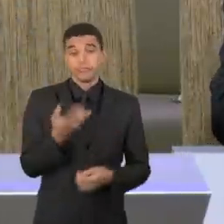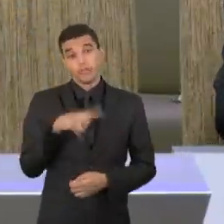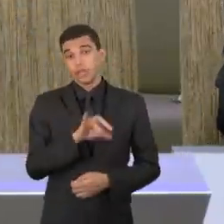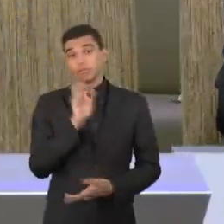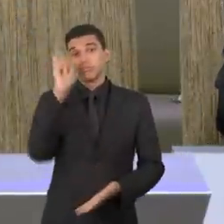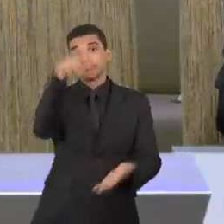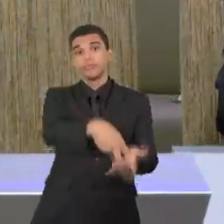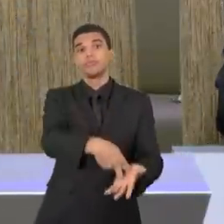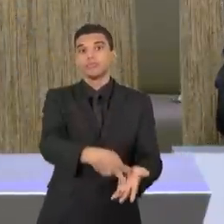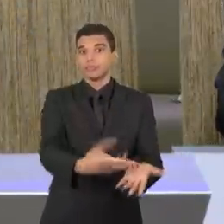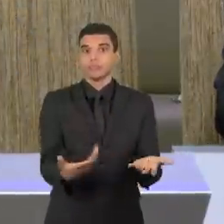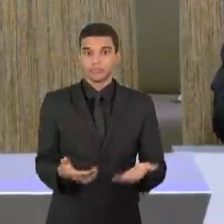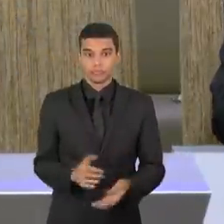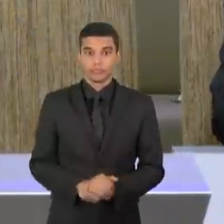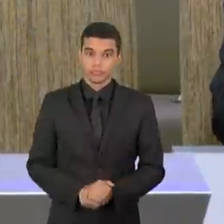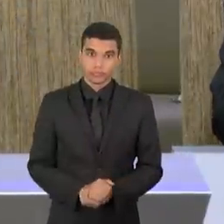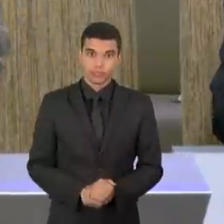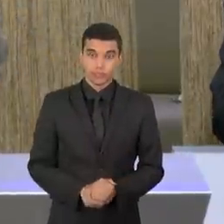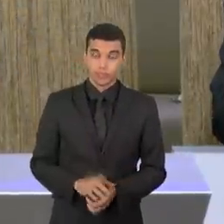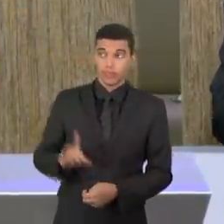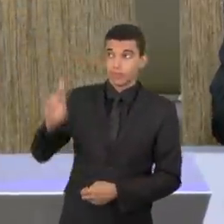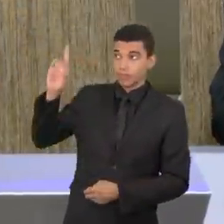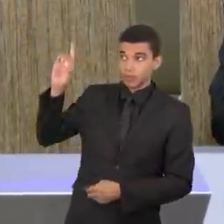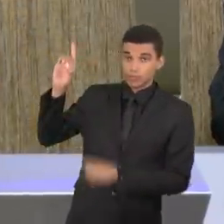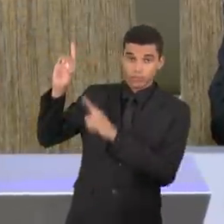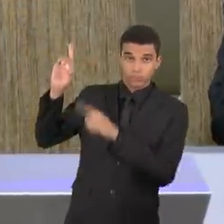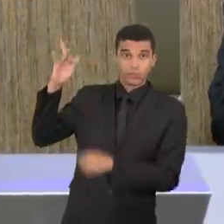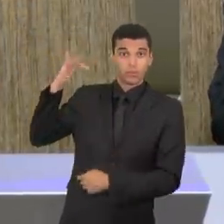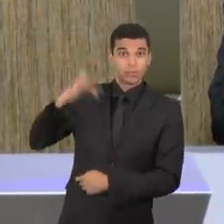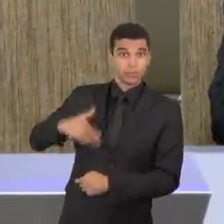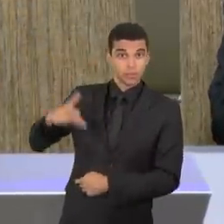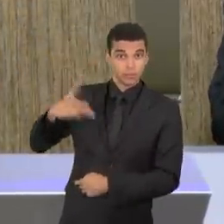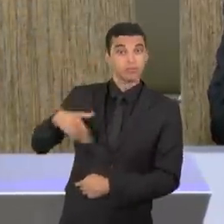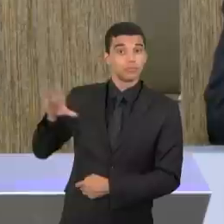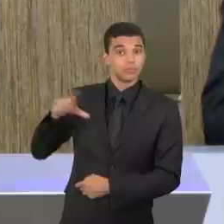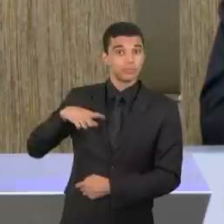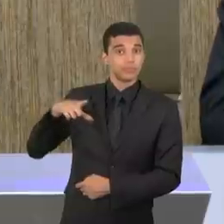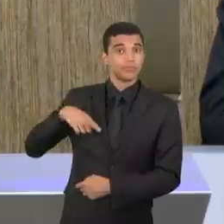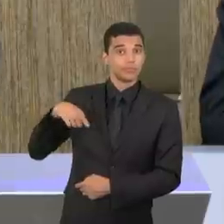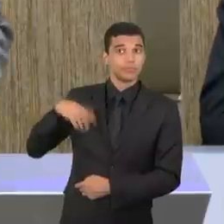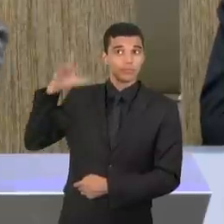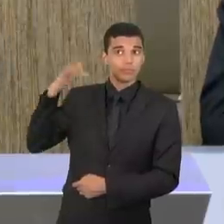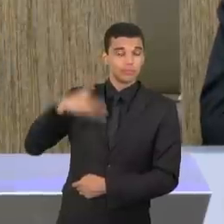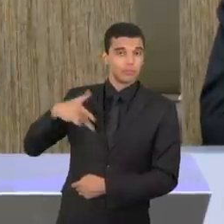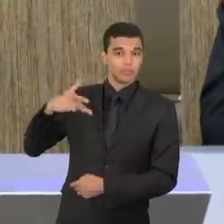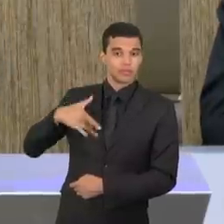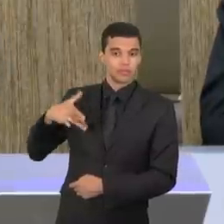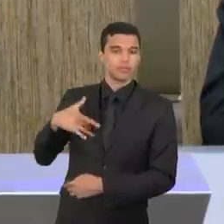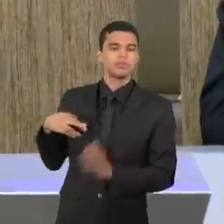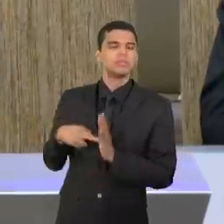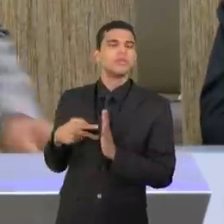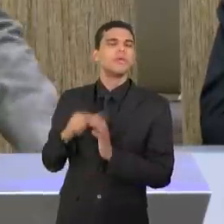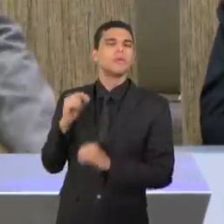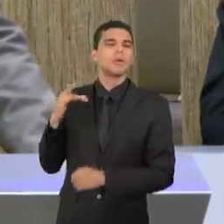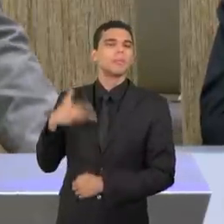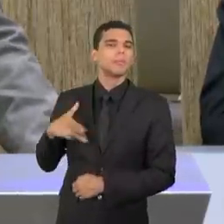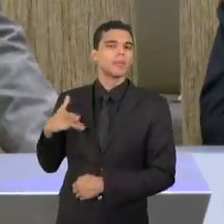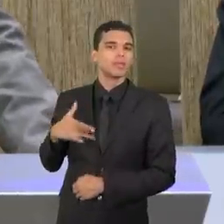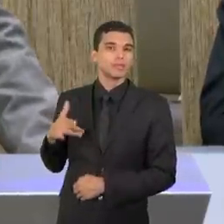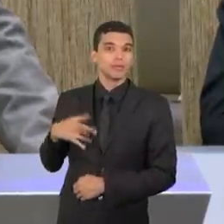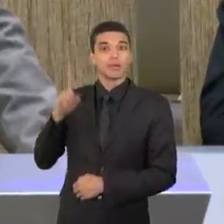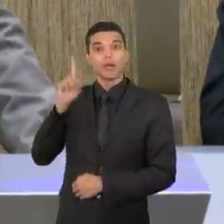aquela característica da bondade de Deus, de socorrer, perdoar